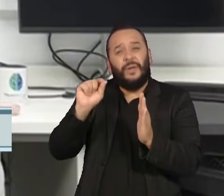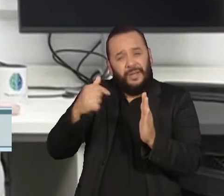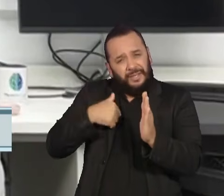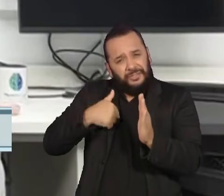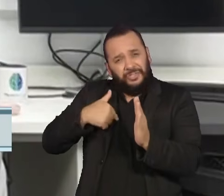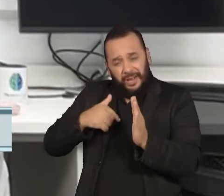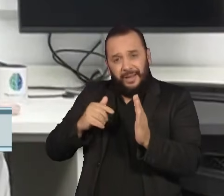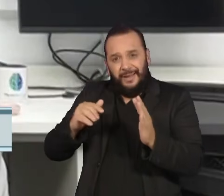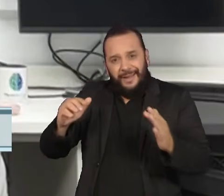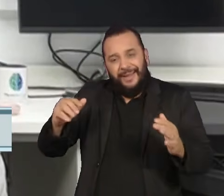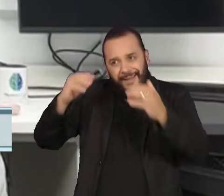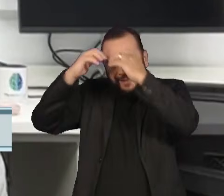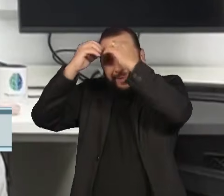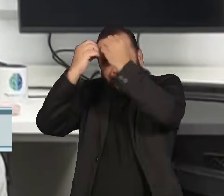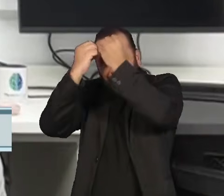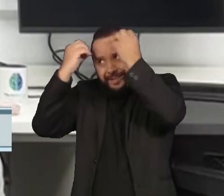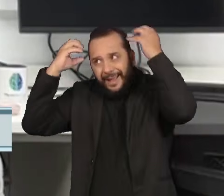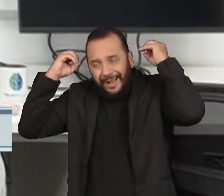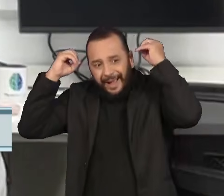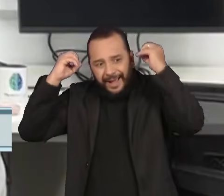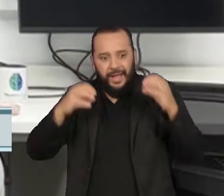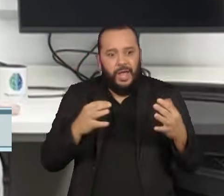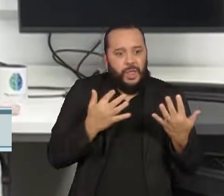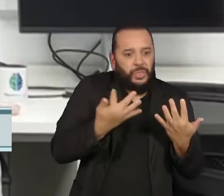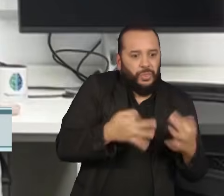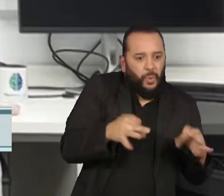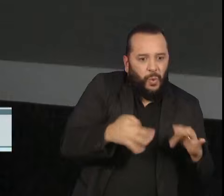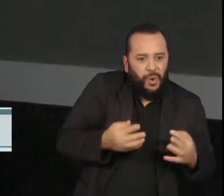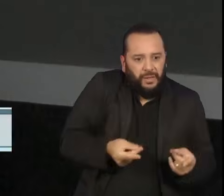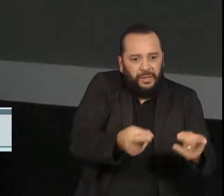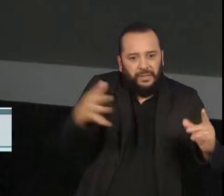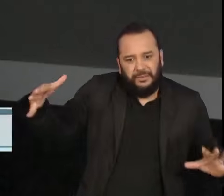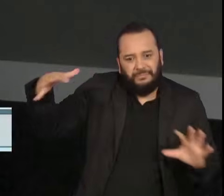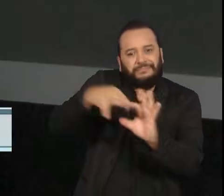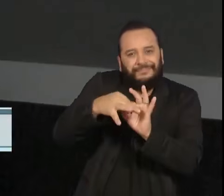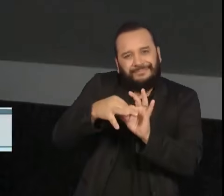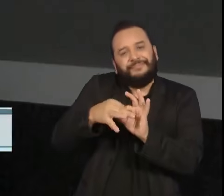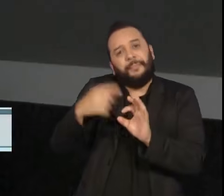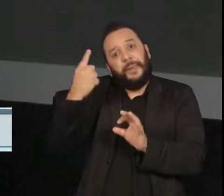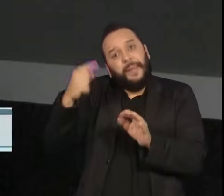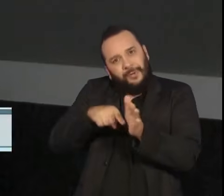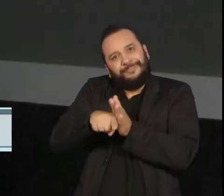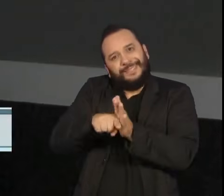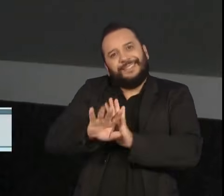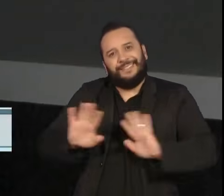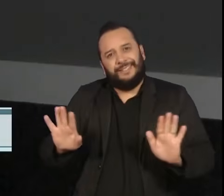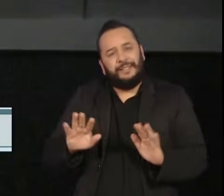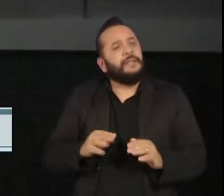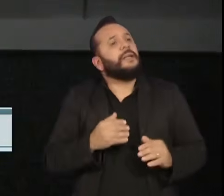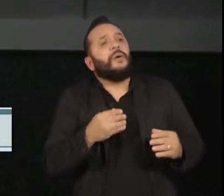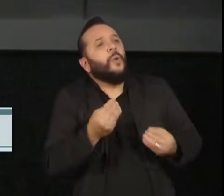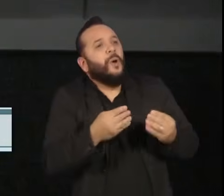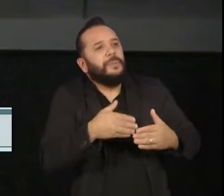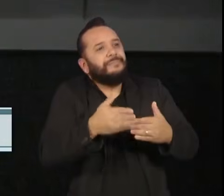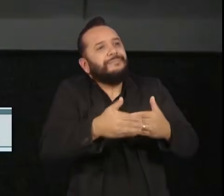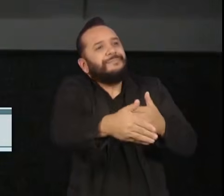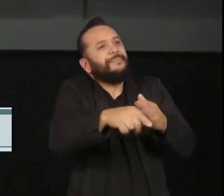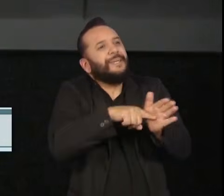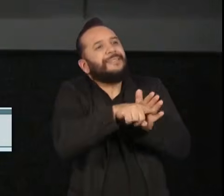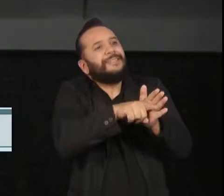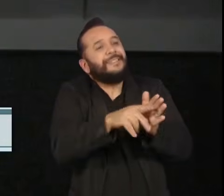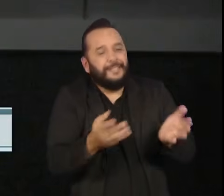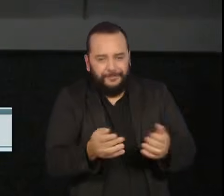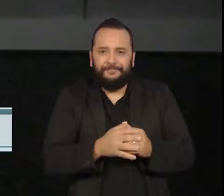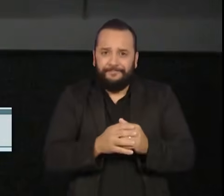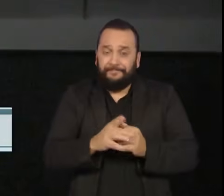essa relação. Agora a gente tem um novo direcionamento para o campo. E quais são os próximos passos da pesquisa? Essa pesquisa está